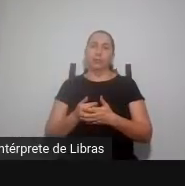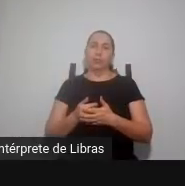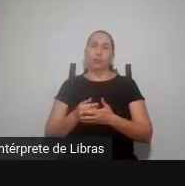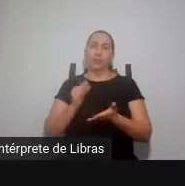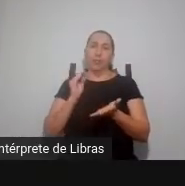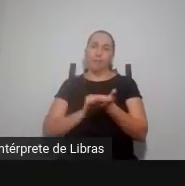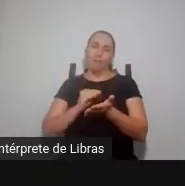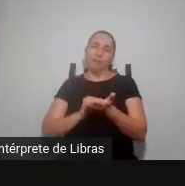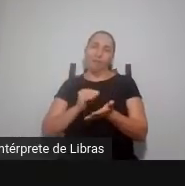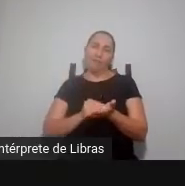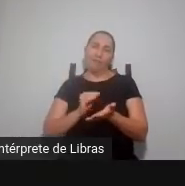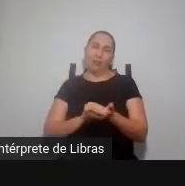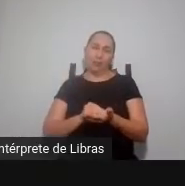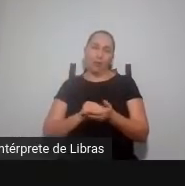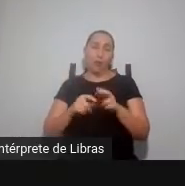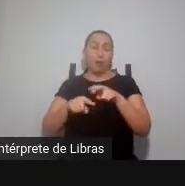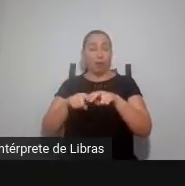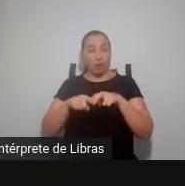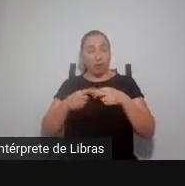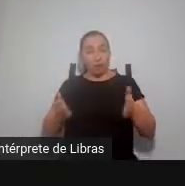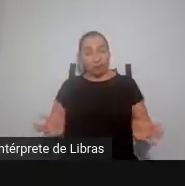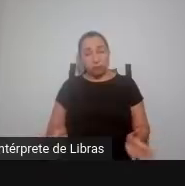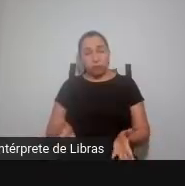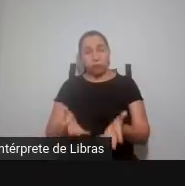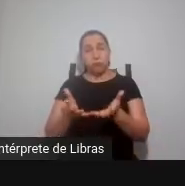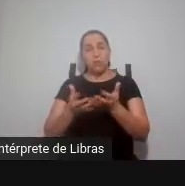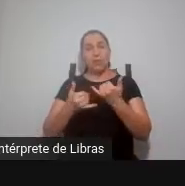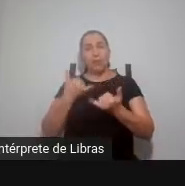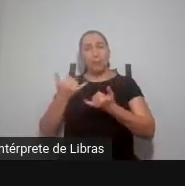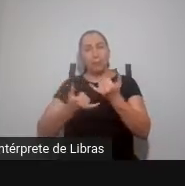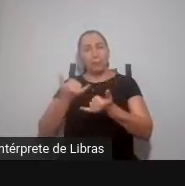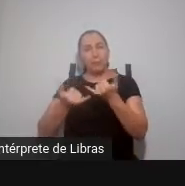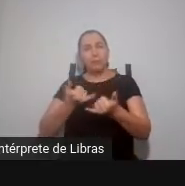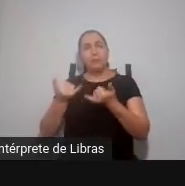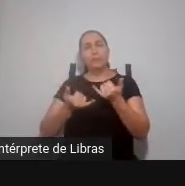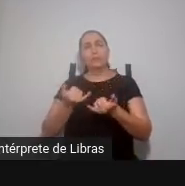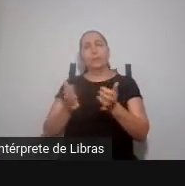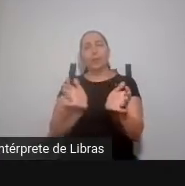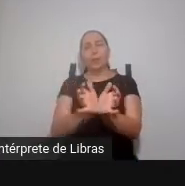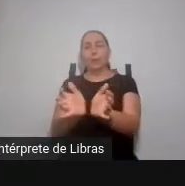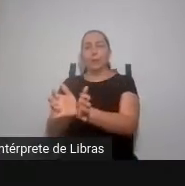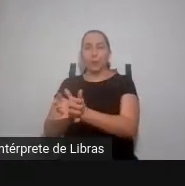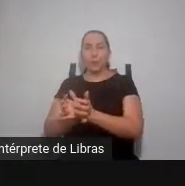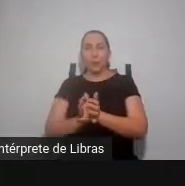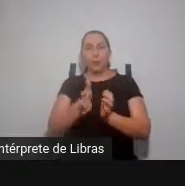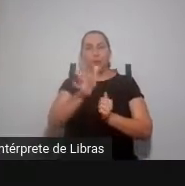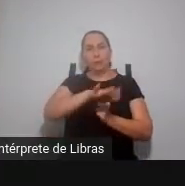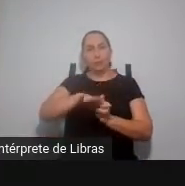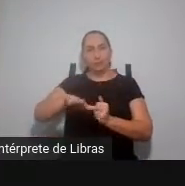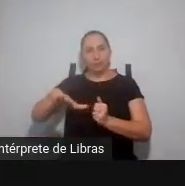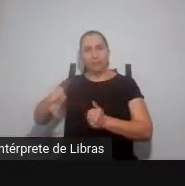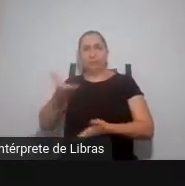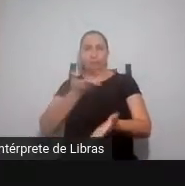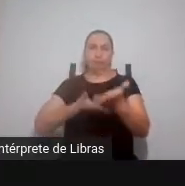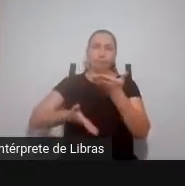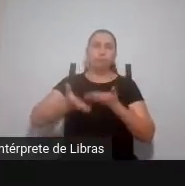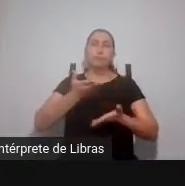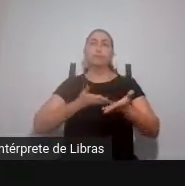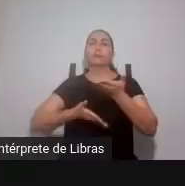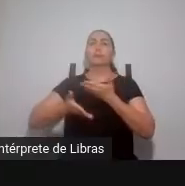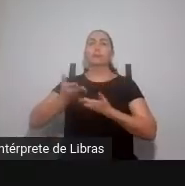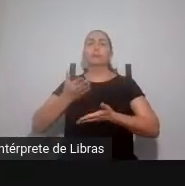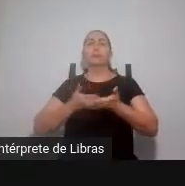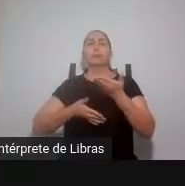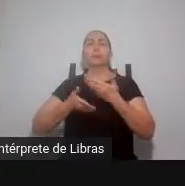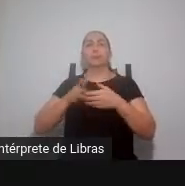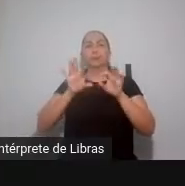importantes, as interações, os espaços da brincadeira, os grupos de crianças que, né, muitas vezes as famílias